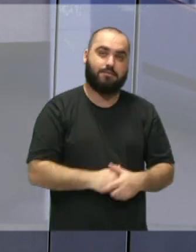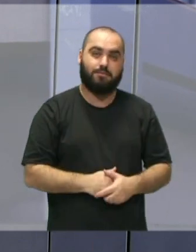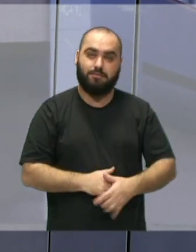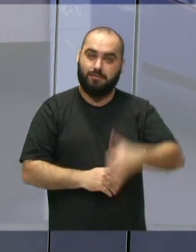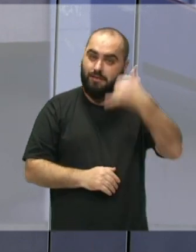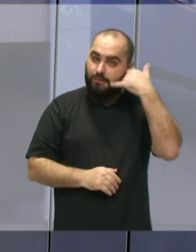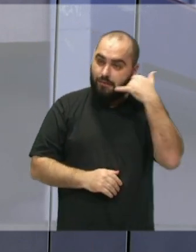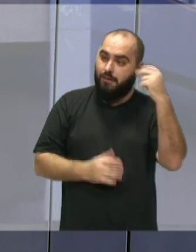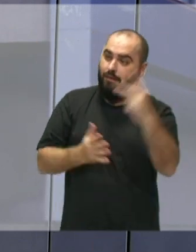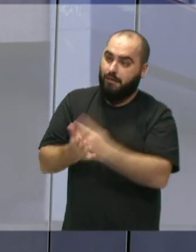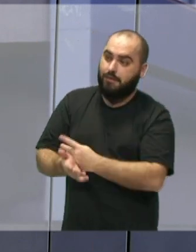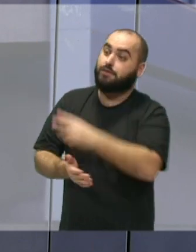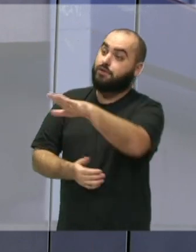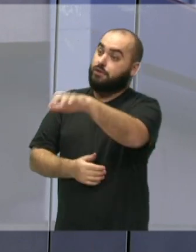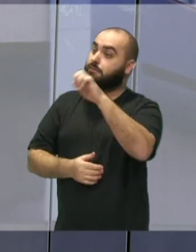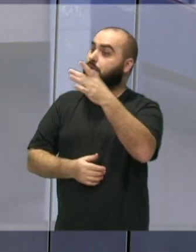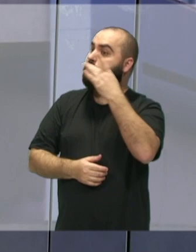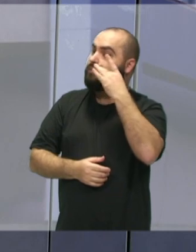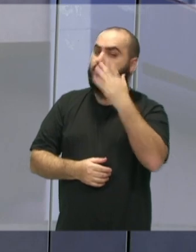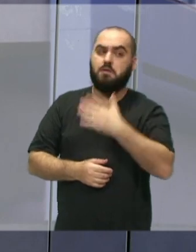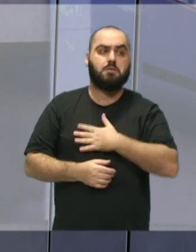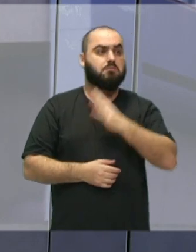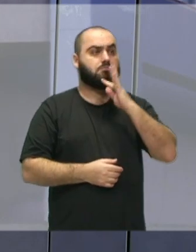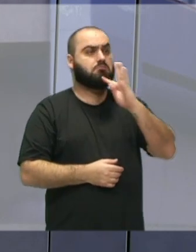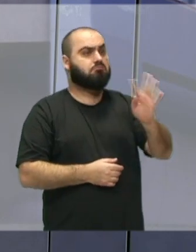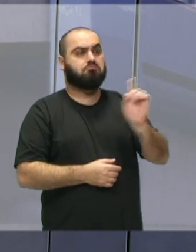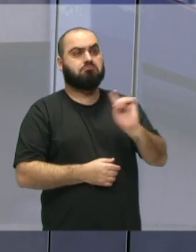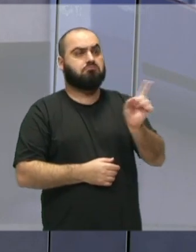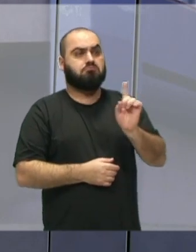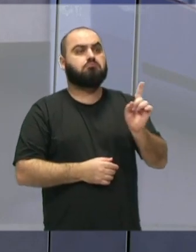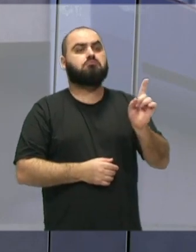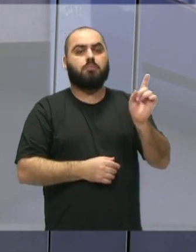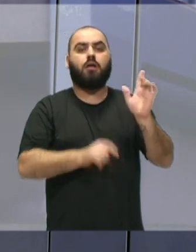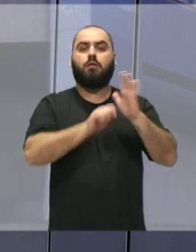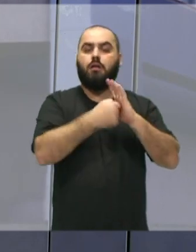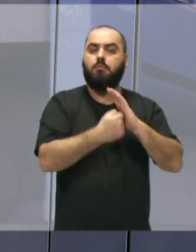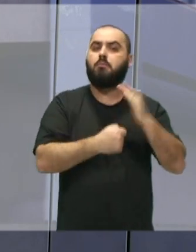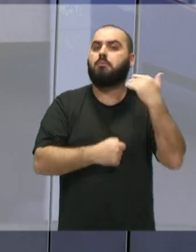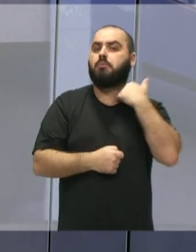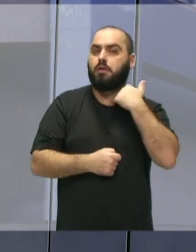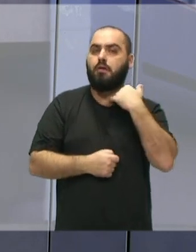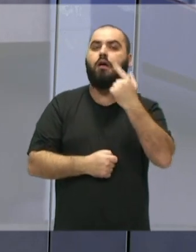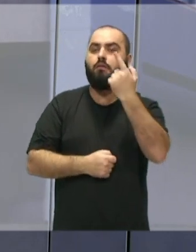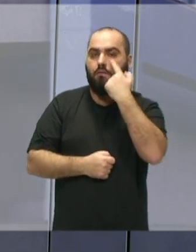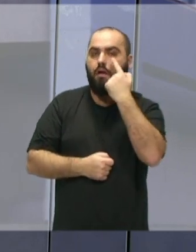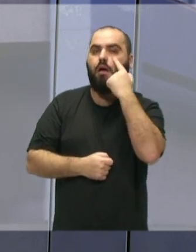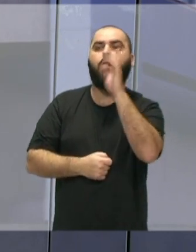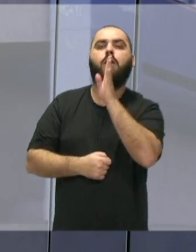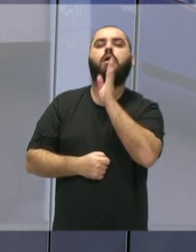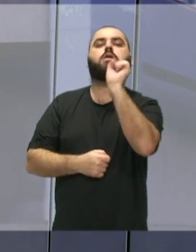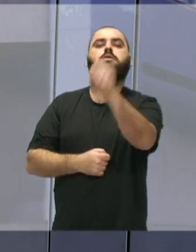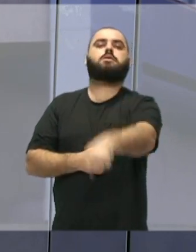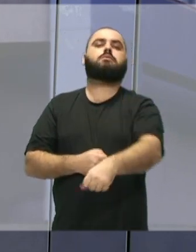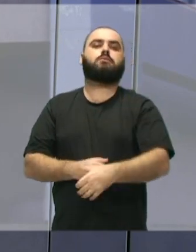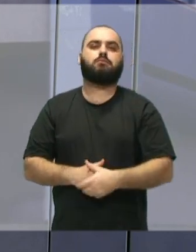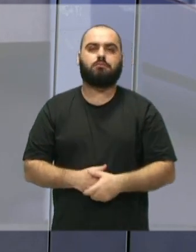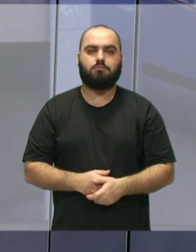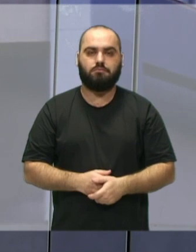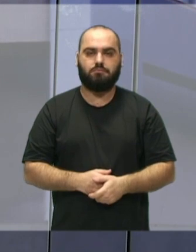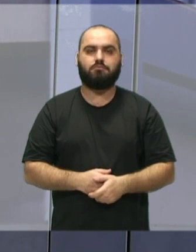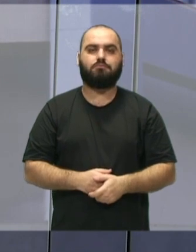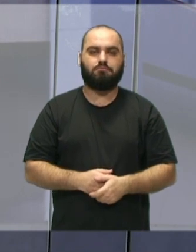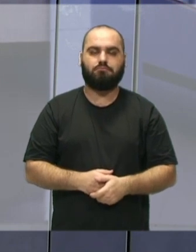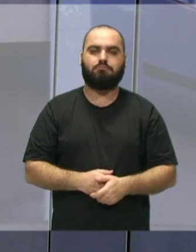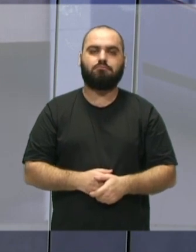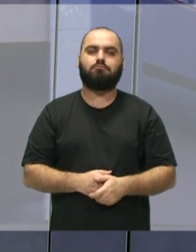Nós chamamos as testemunhas aqui, elas diziam não conhecia. Nós quebramos o sigilo telefônico e vimos que conhecia. Tem